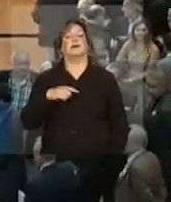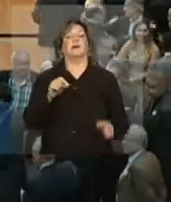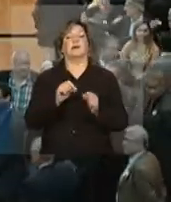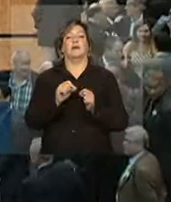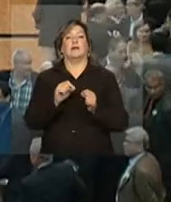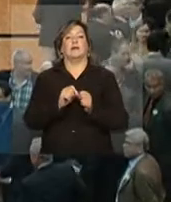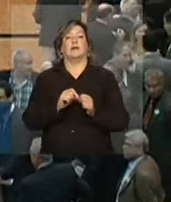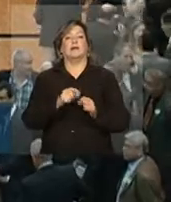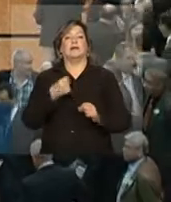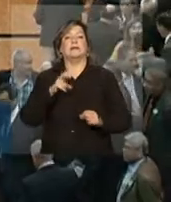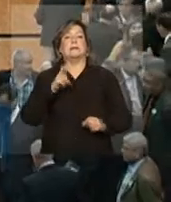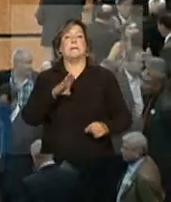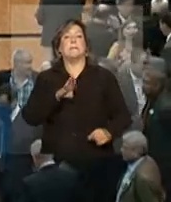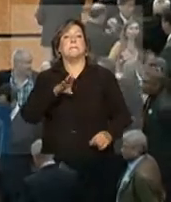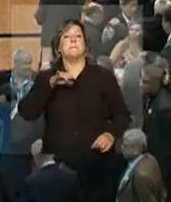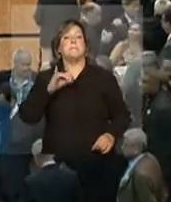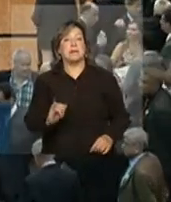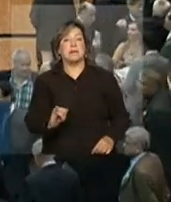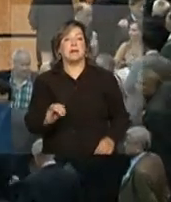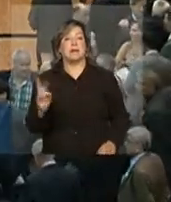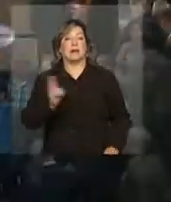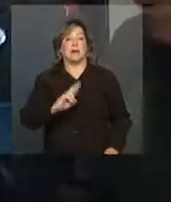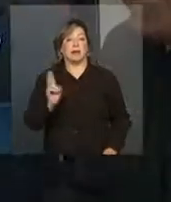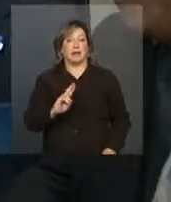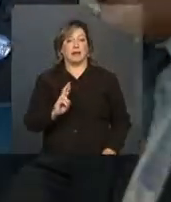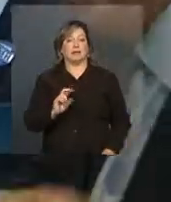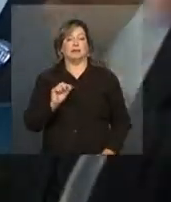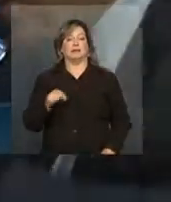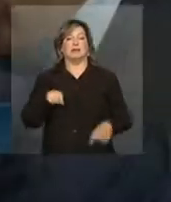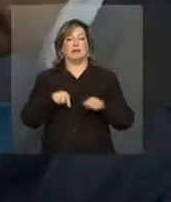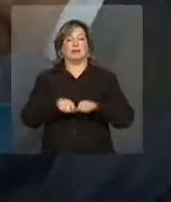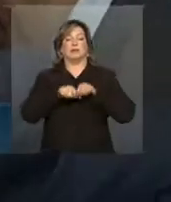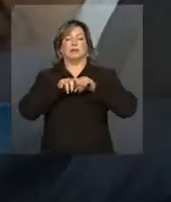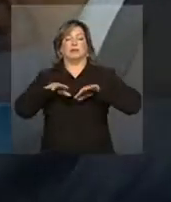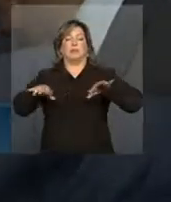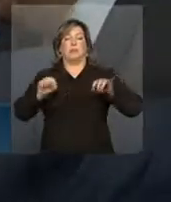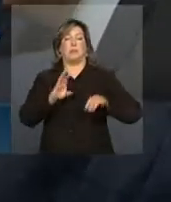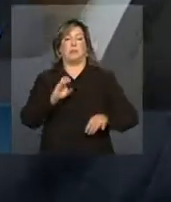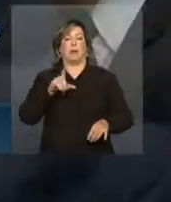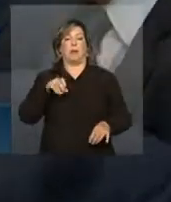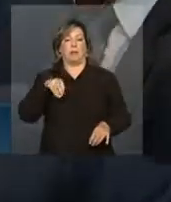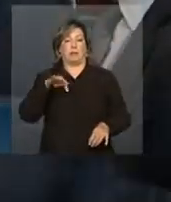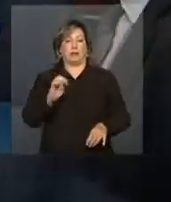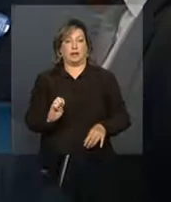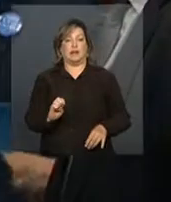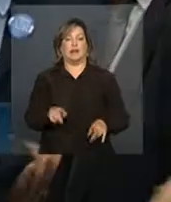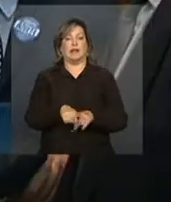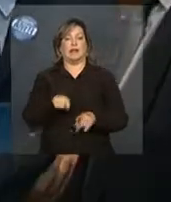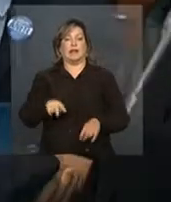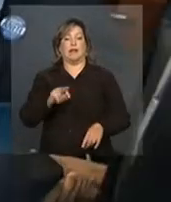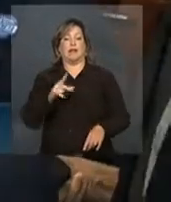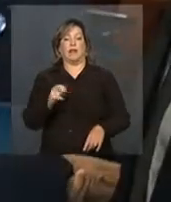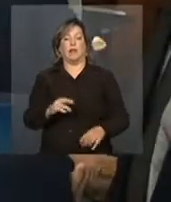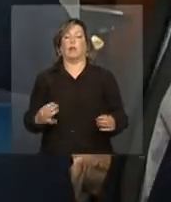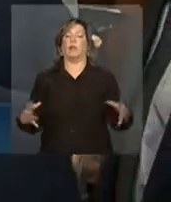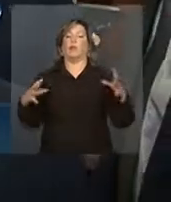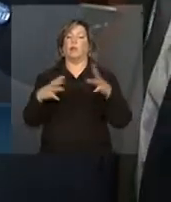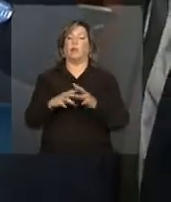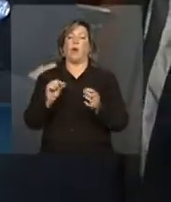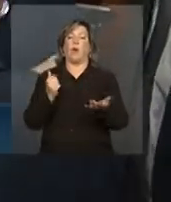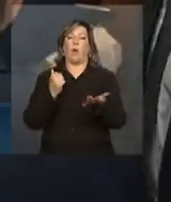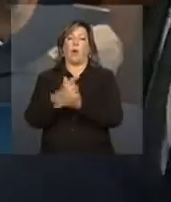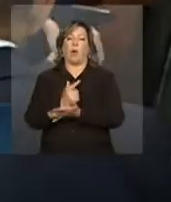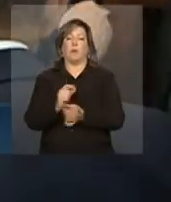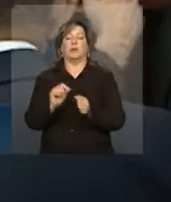5 bilhões na linha de transmissão de Belo Monte esse valor aí inclui a compra